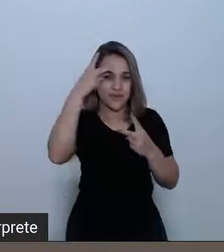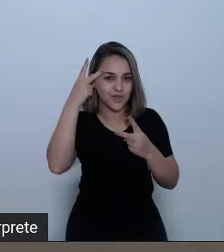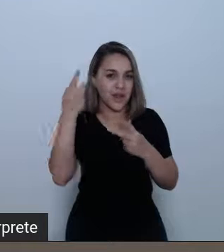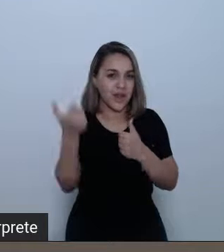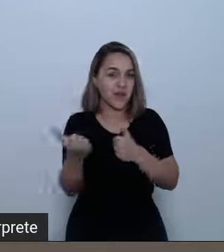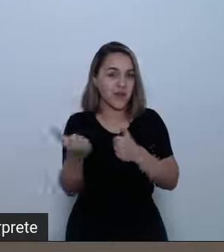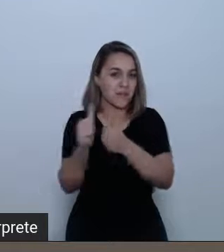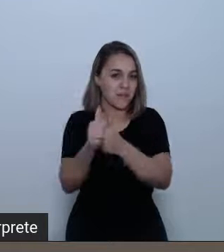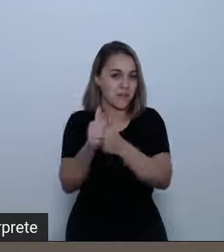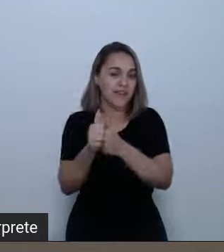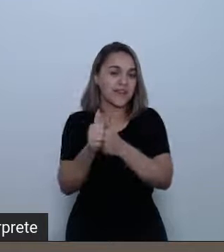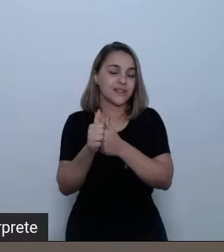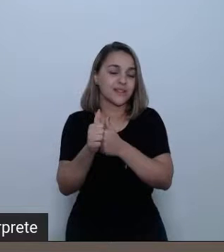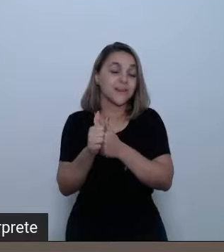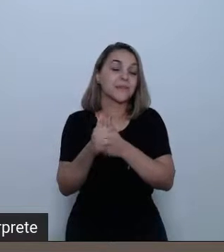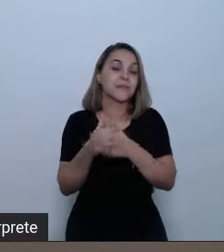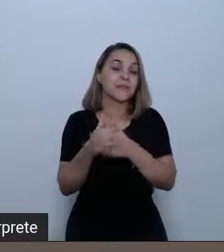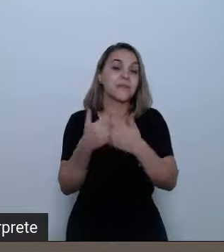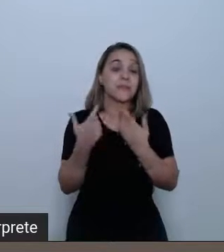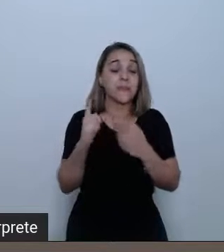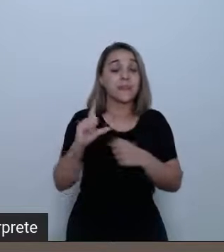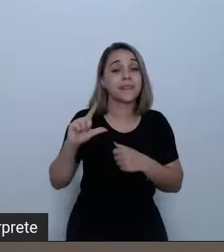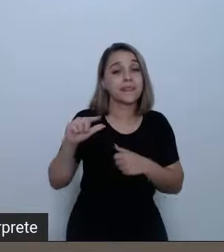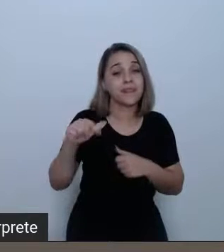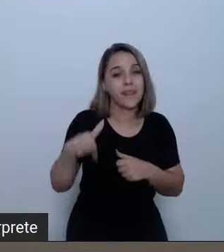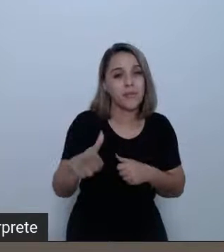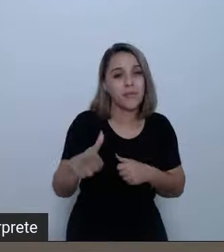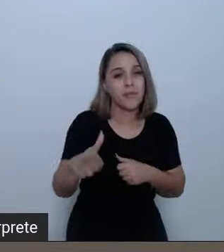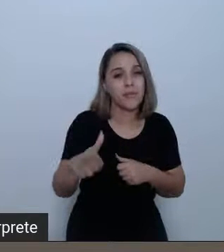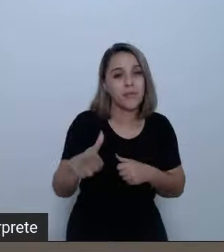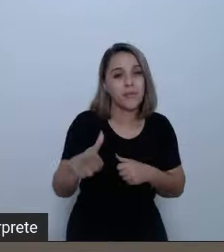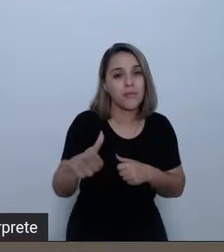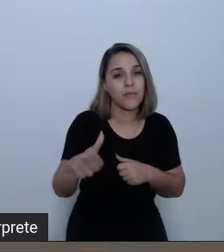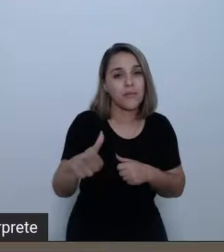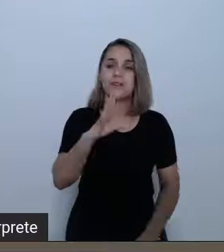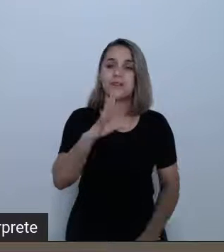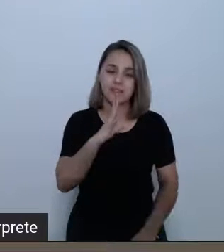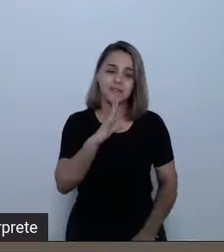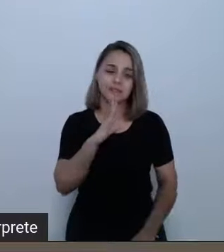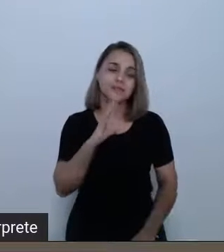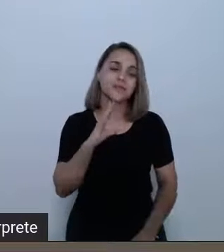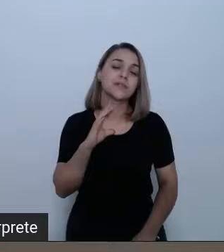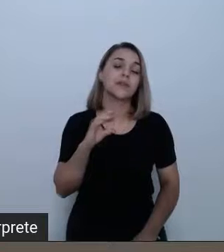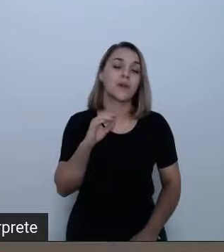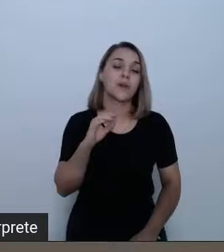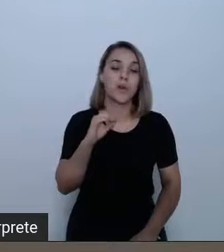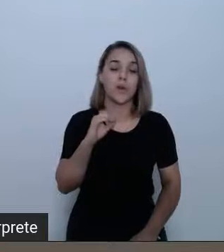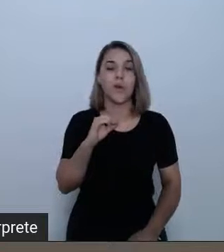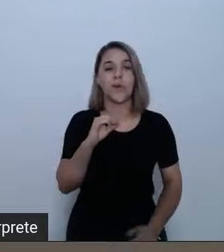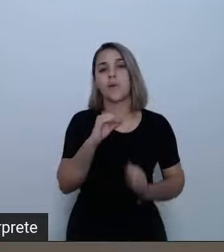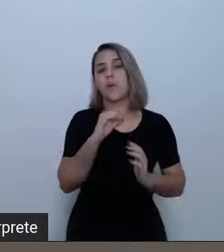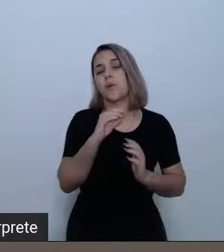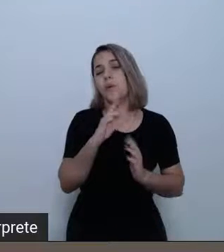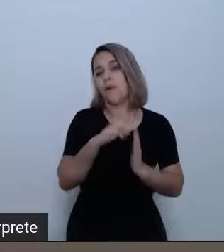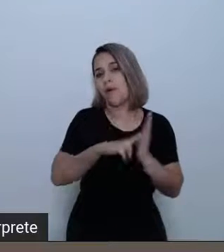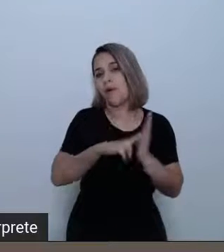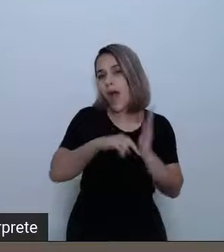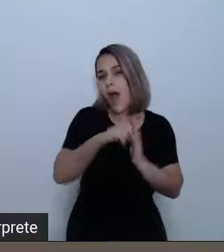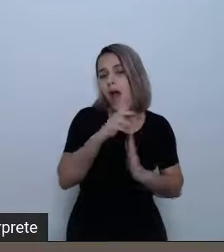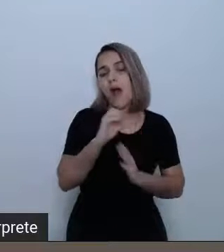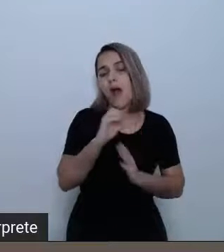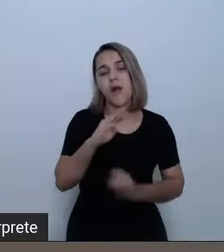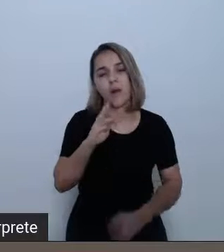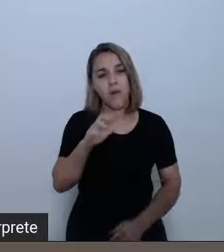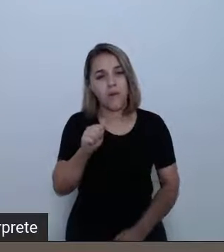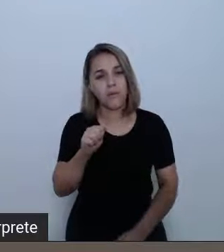Sandras, depois conhecendo a obra do Man Ray, talvez via Flávio de Carvalho. Flávio de Carvalho publica uma entrevista